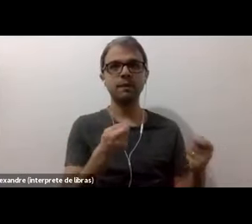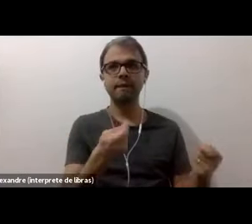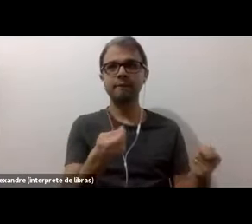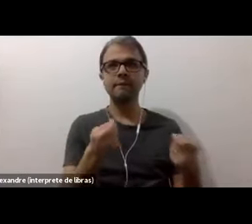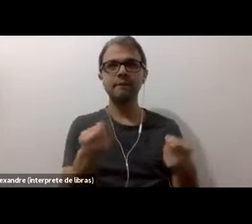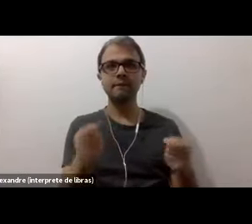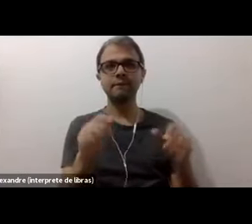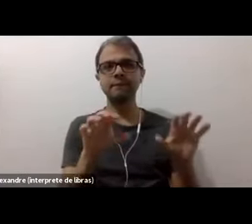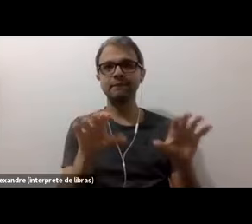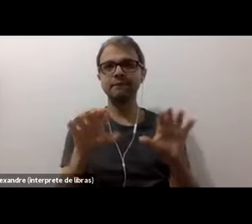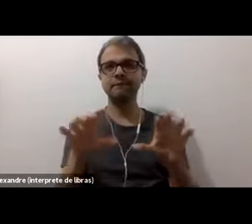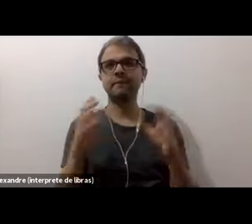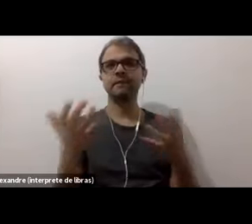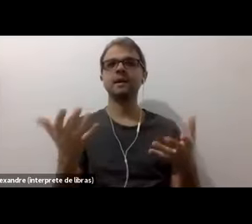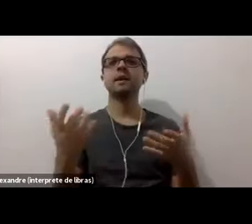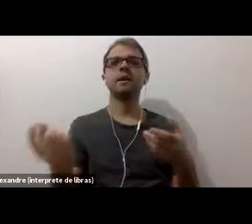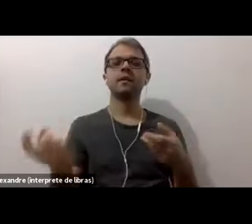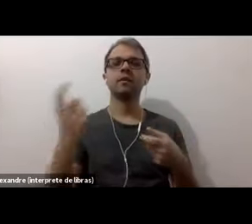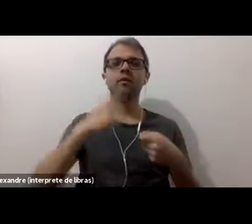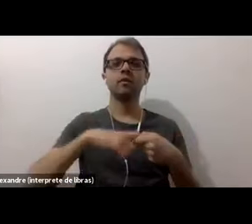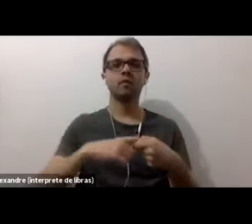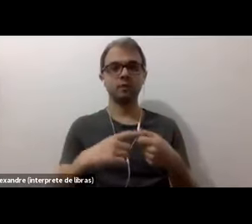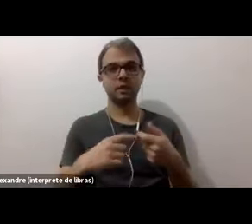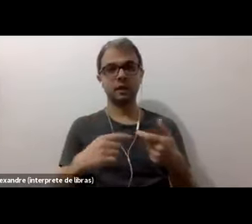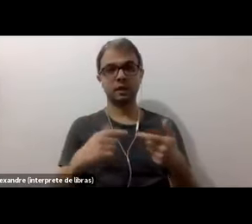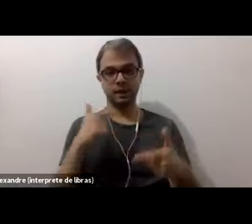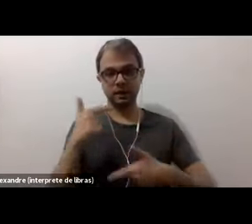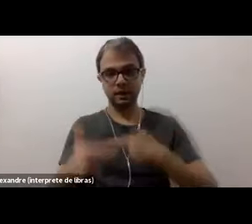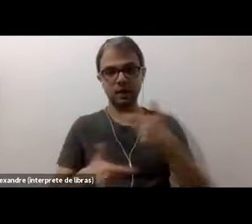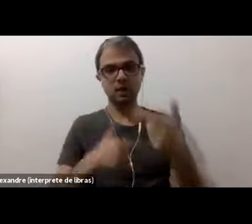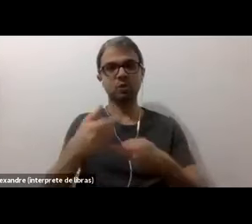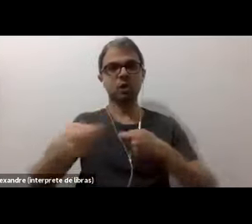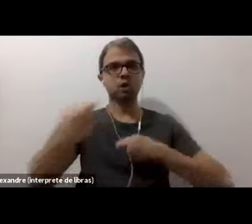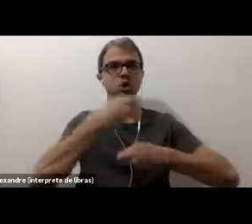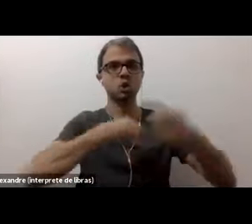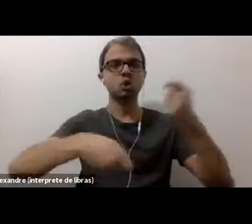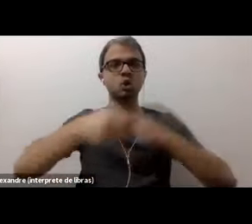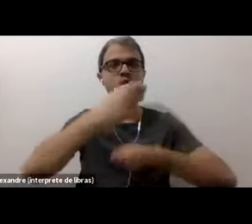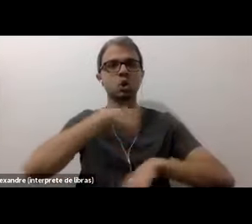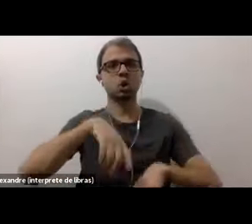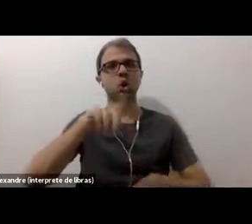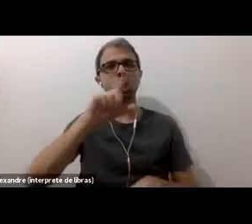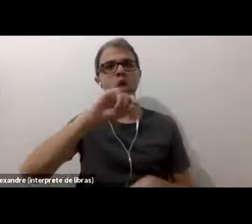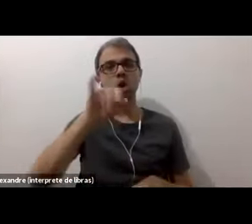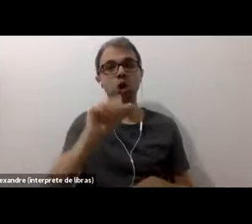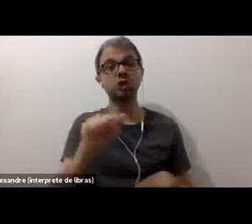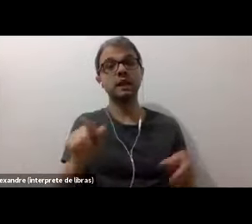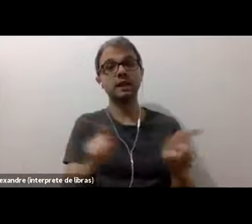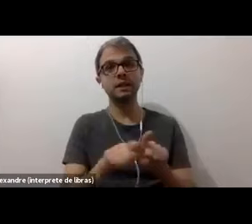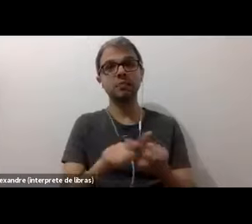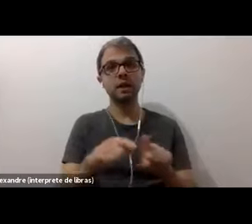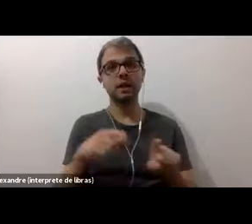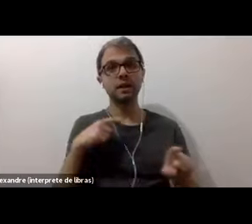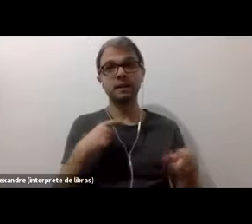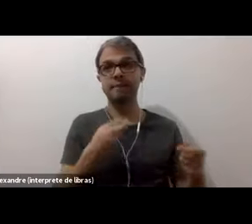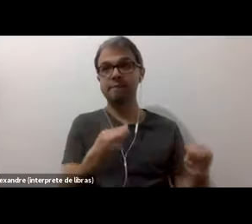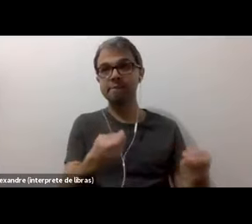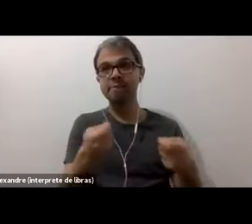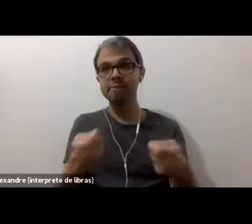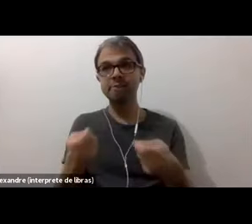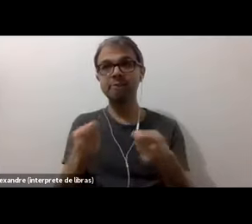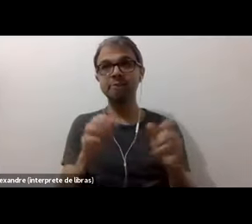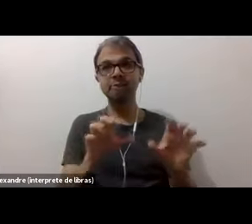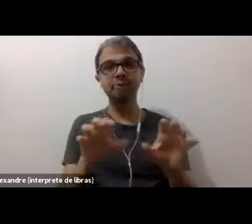pelo retorno das atividades comerciais e também uma pressão pelo retorno das escolas particulares. E o